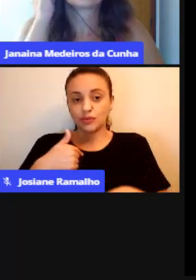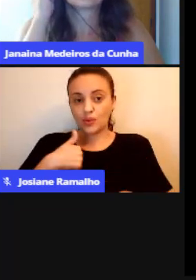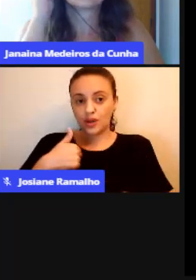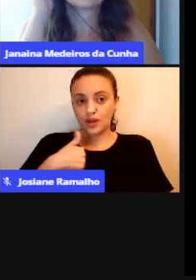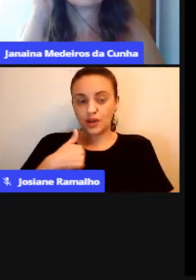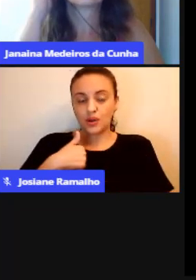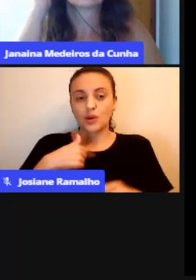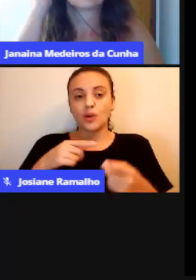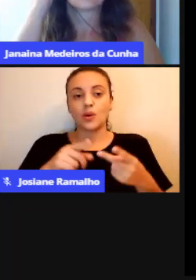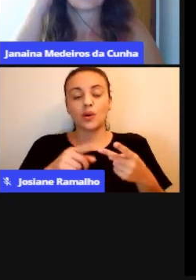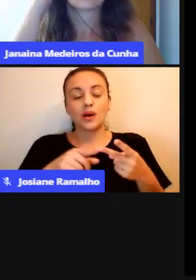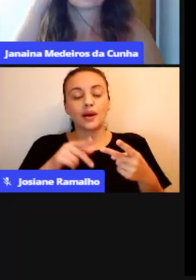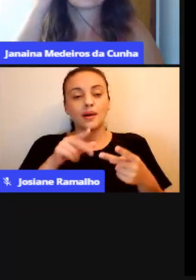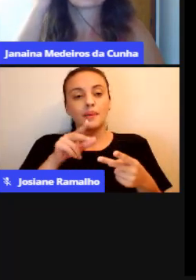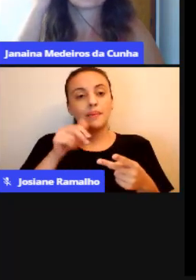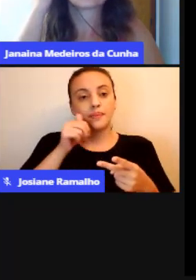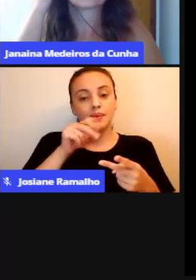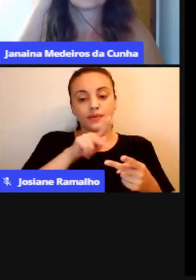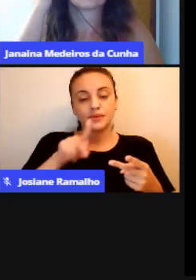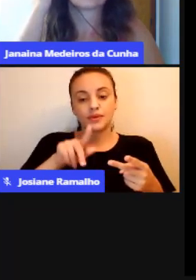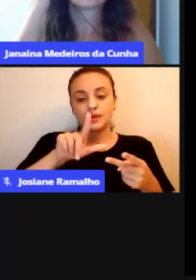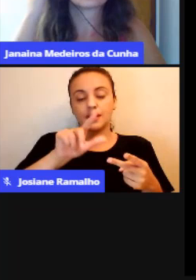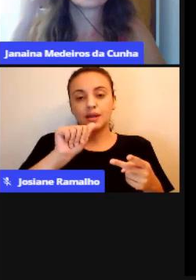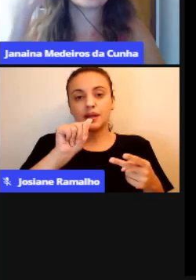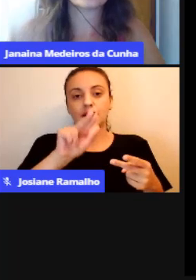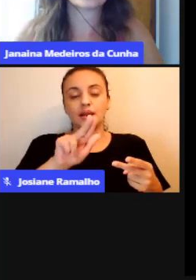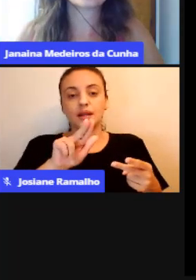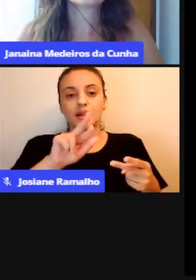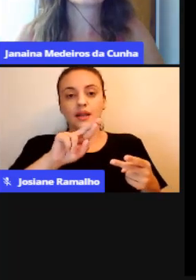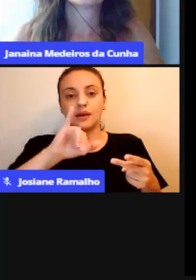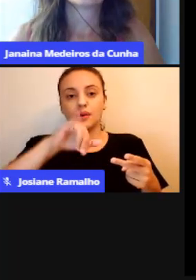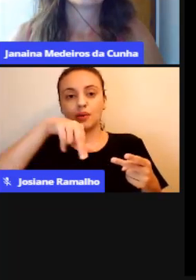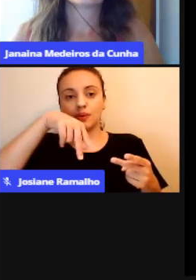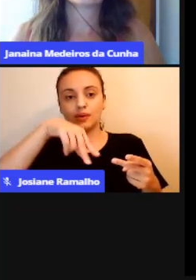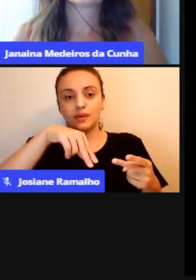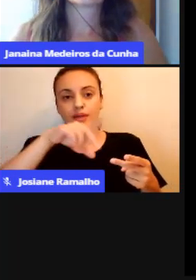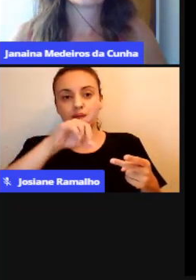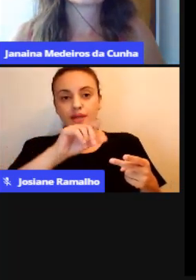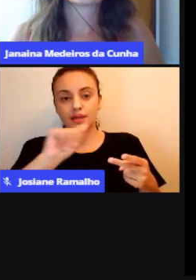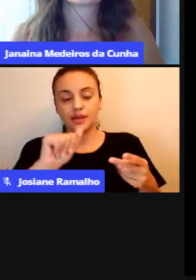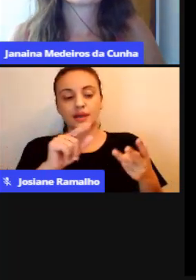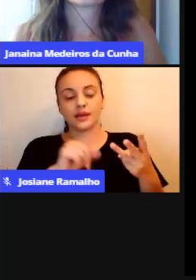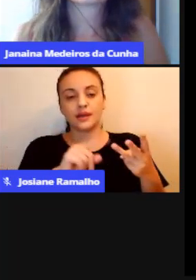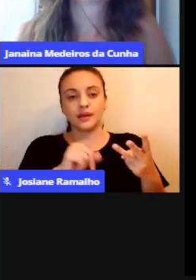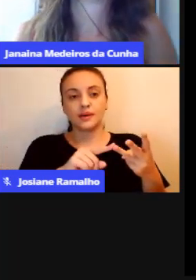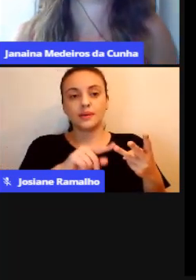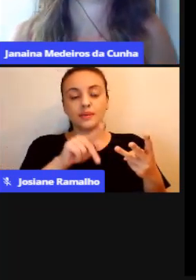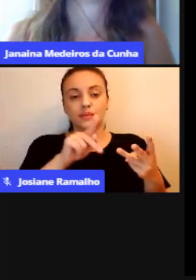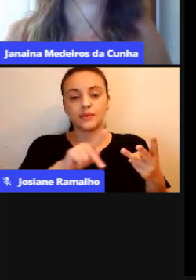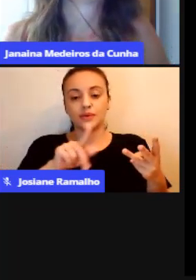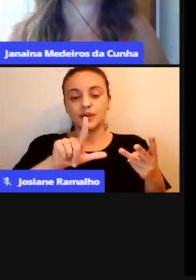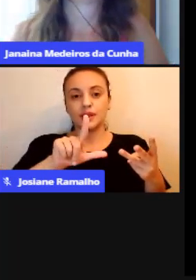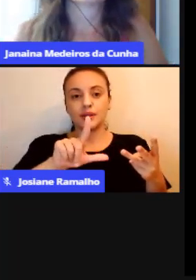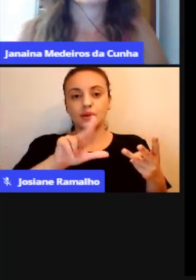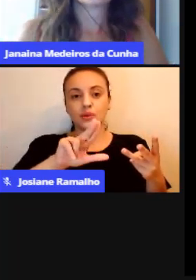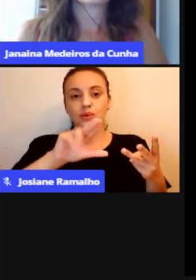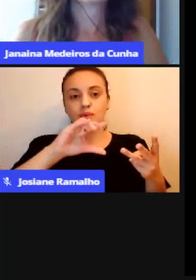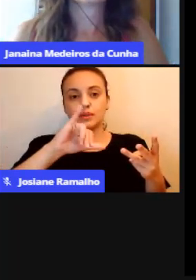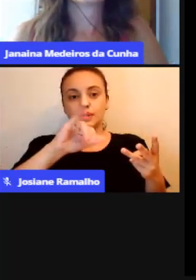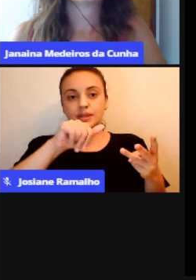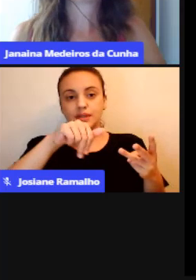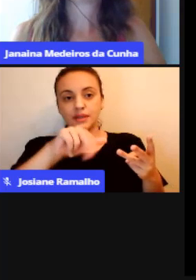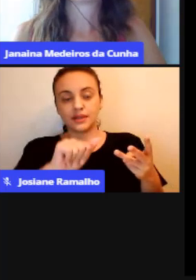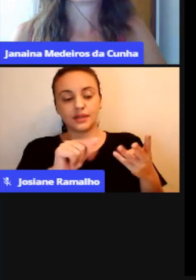professora Laurinda, a professora Luciana e a professora Tânia. E hoje na nossa formação estarei eu